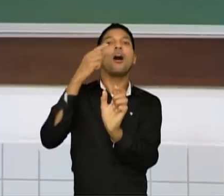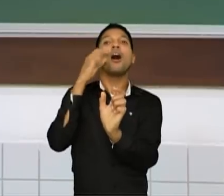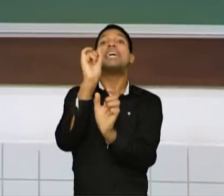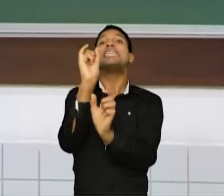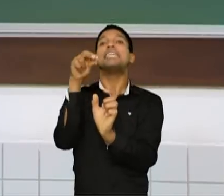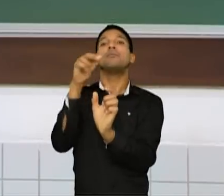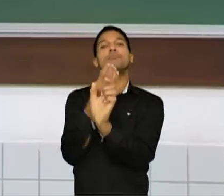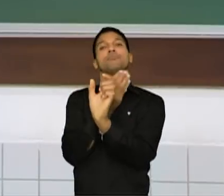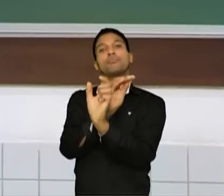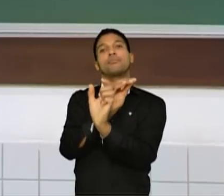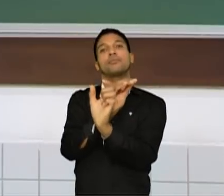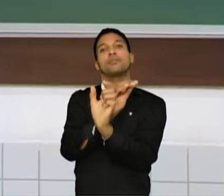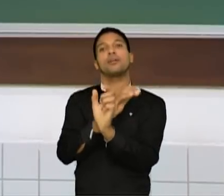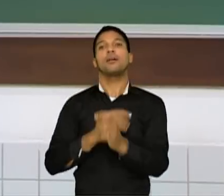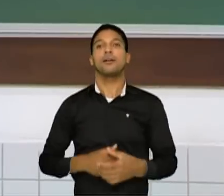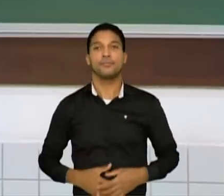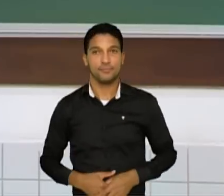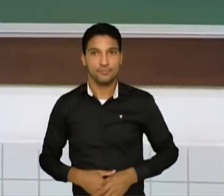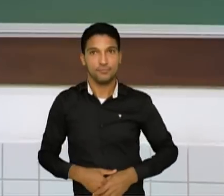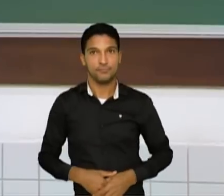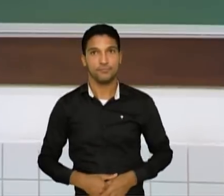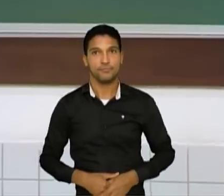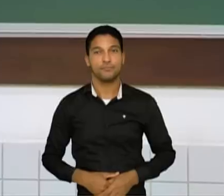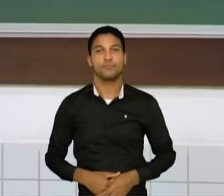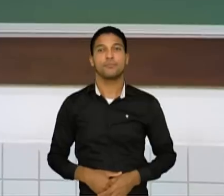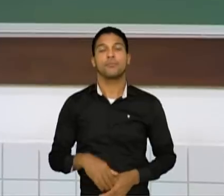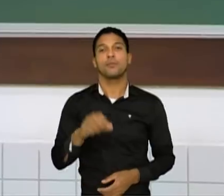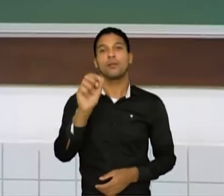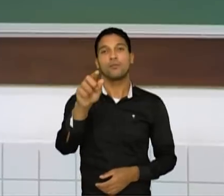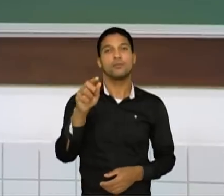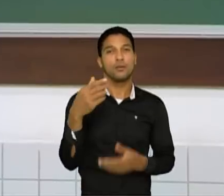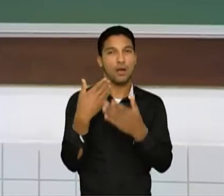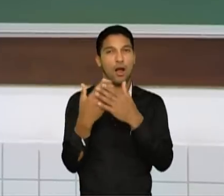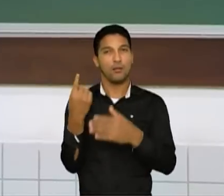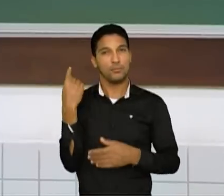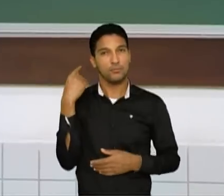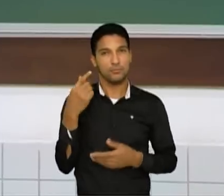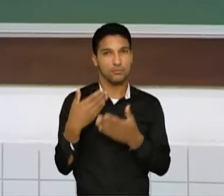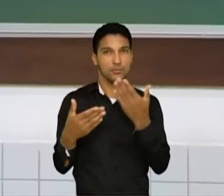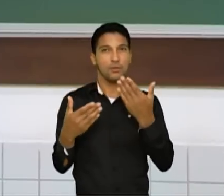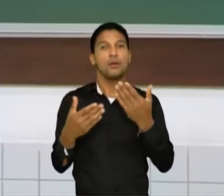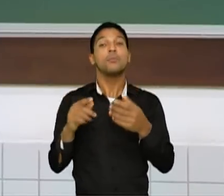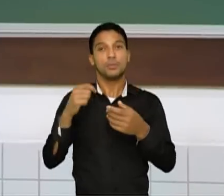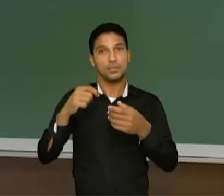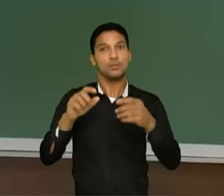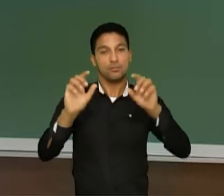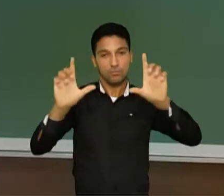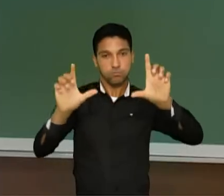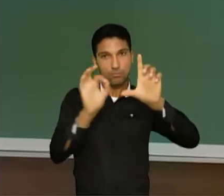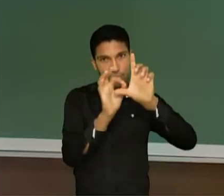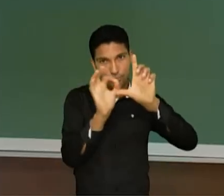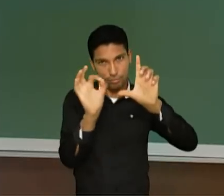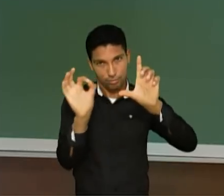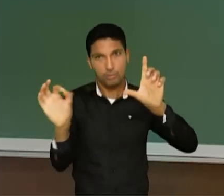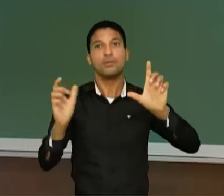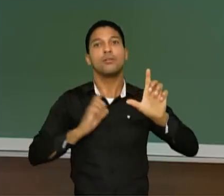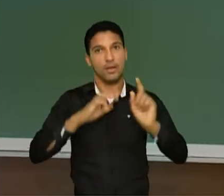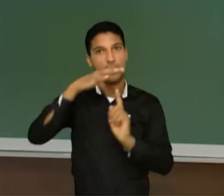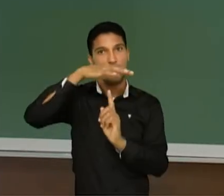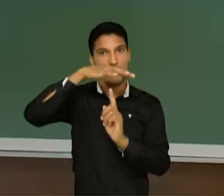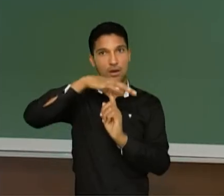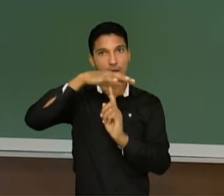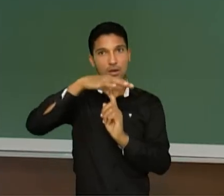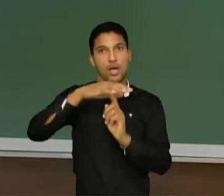uma derivação parasintética, né? Se você perdeu essa aula, recapitule, né? Ela está gravada, está disponibilizada para